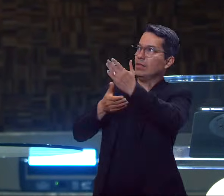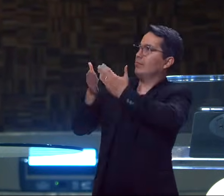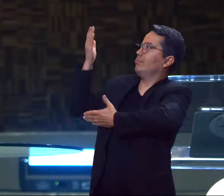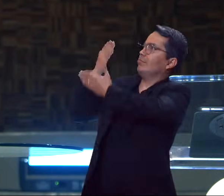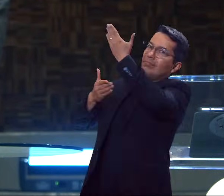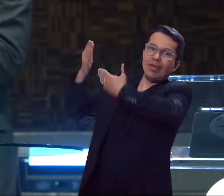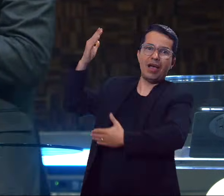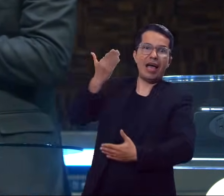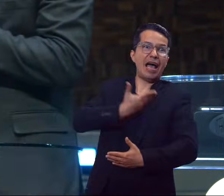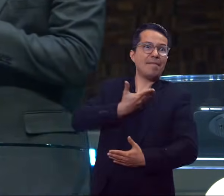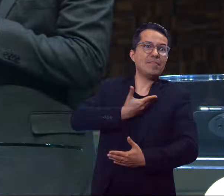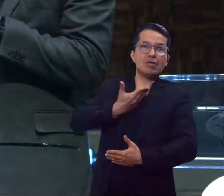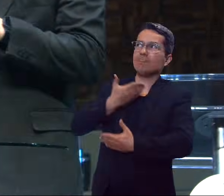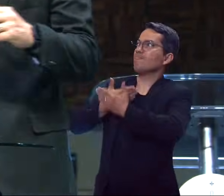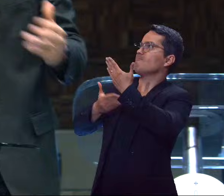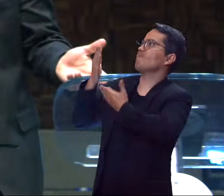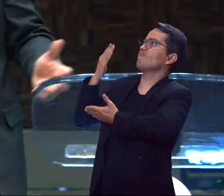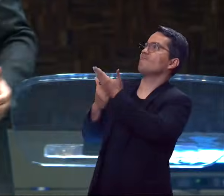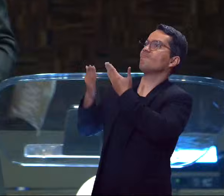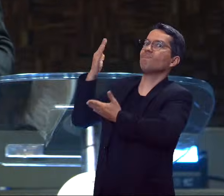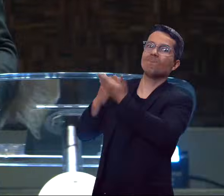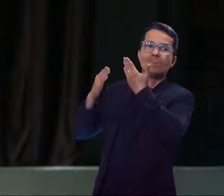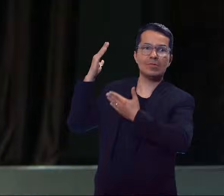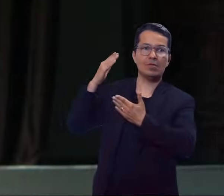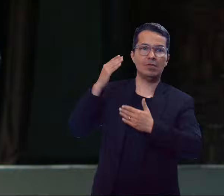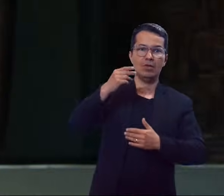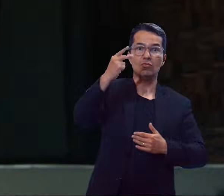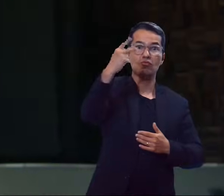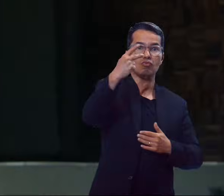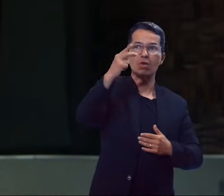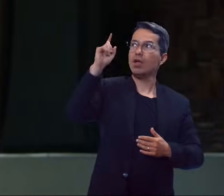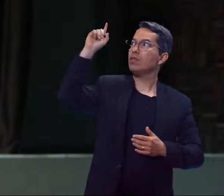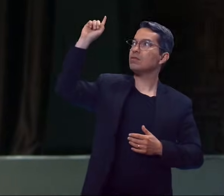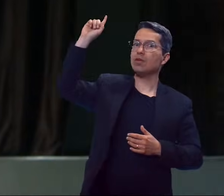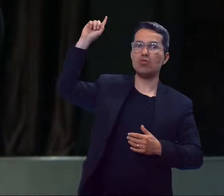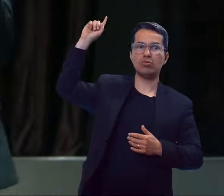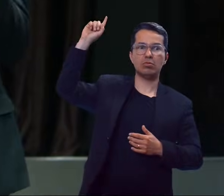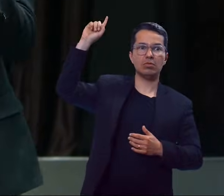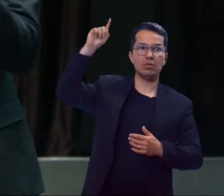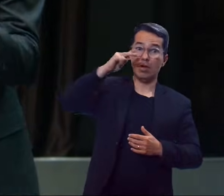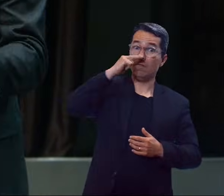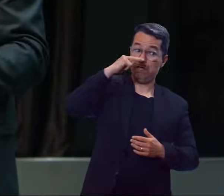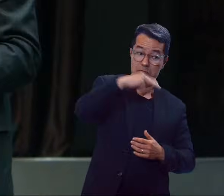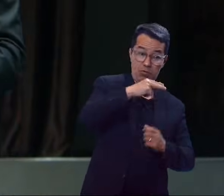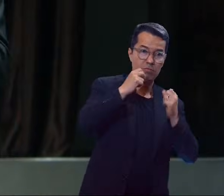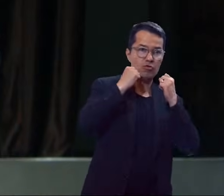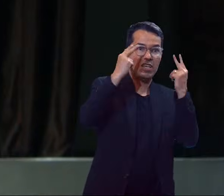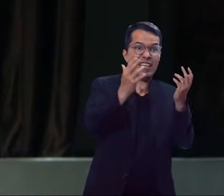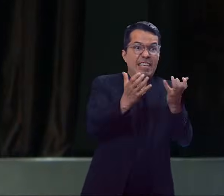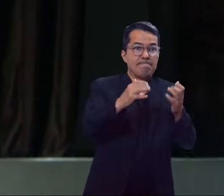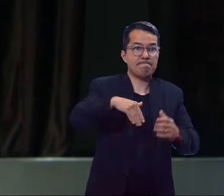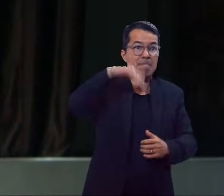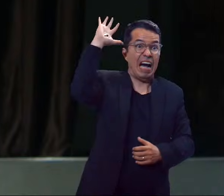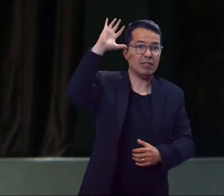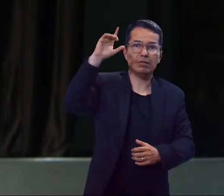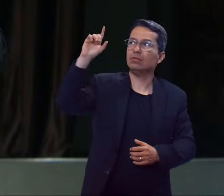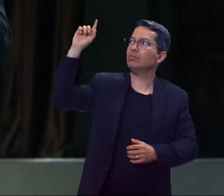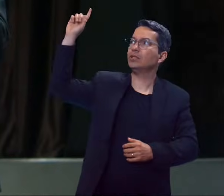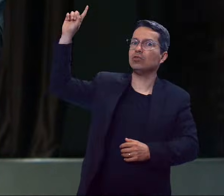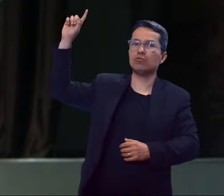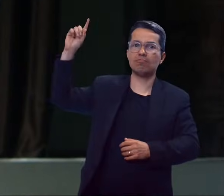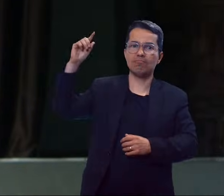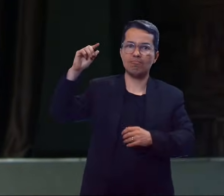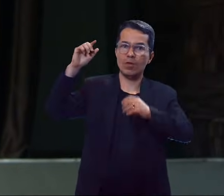específica. Deus falando. Segundo, Deus honrou essa busca especial, trazendo